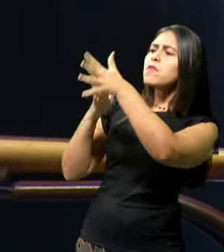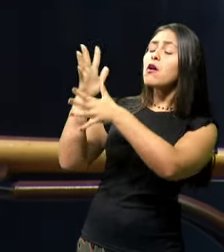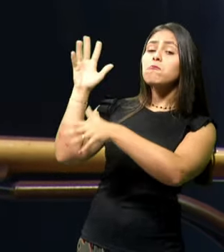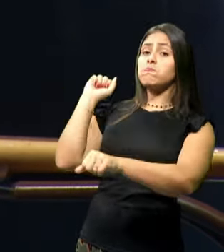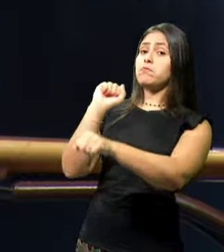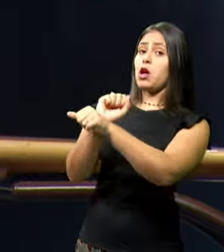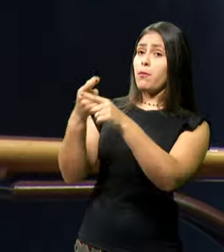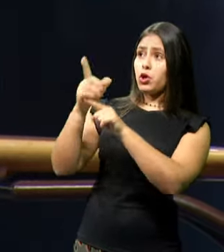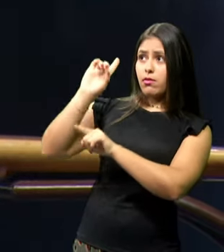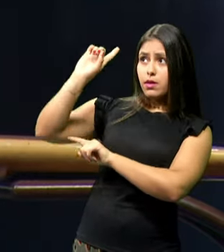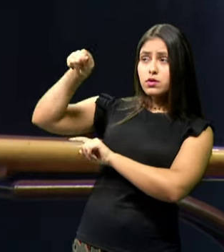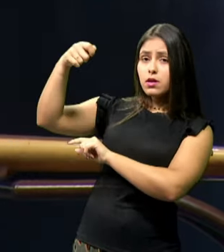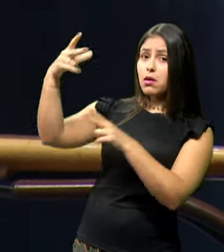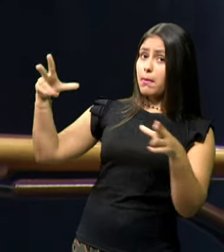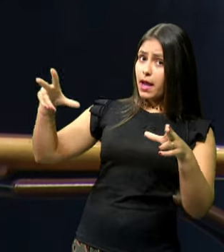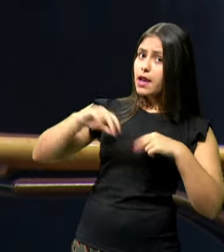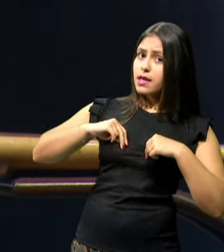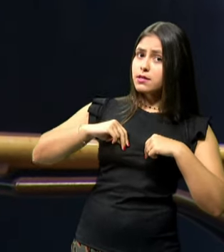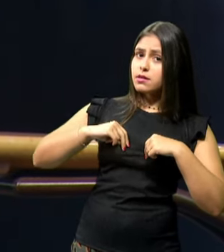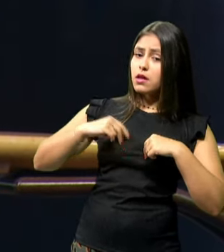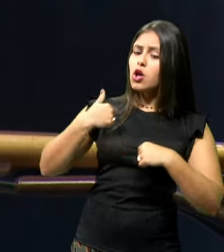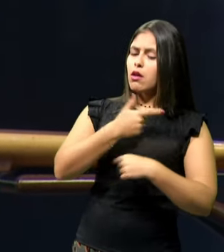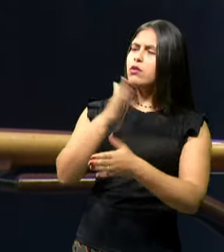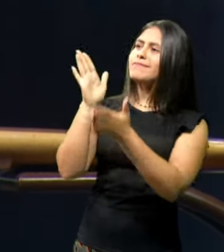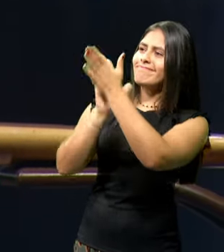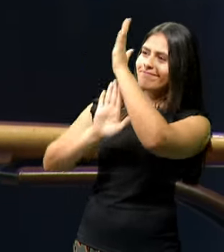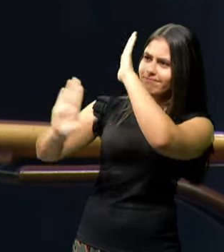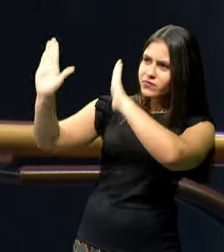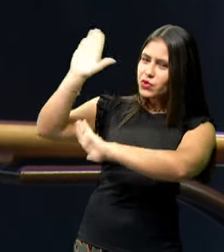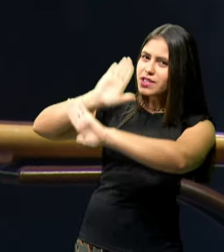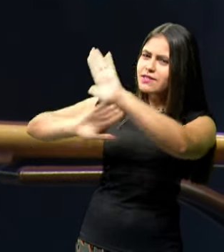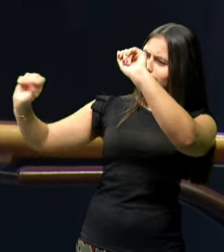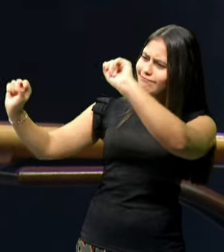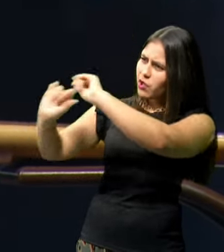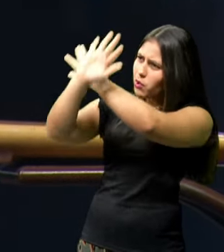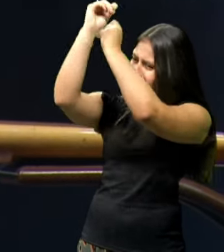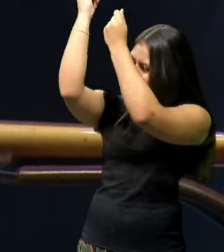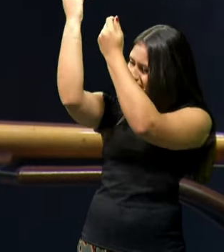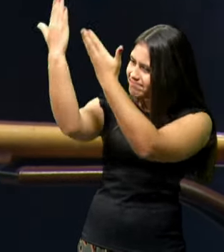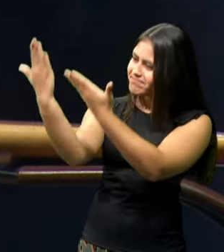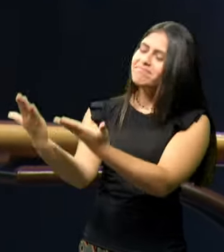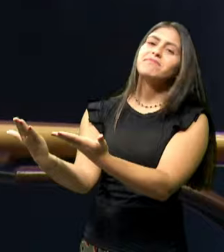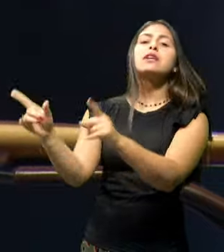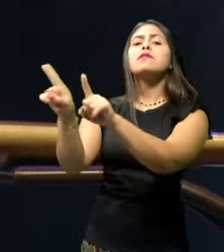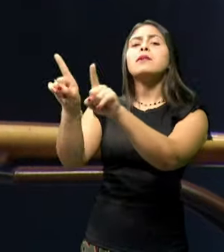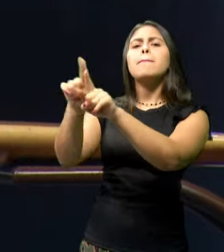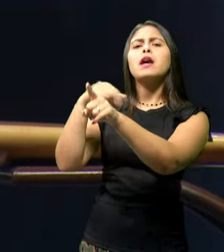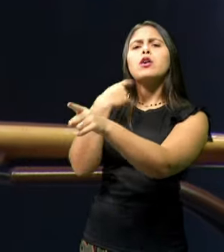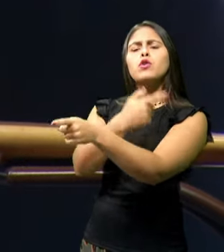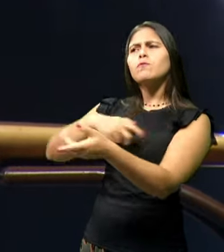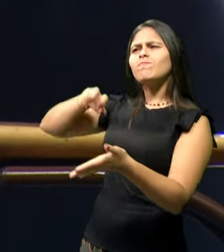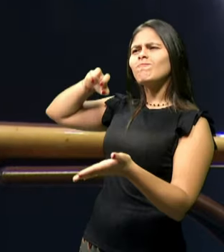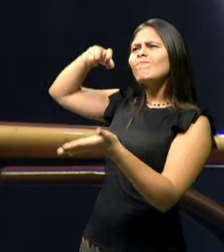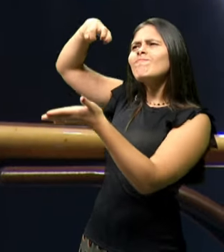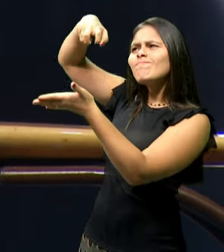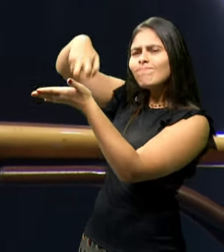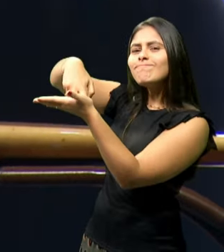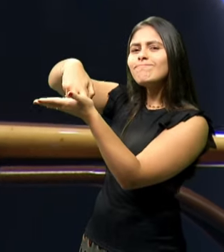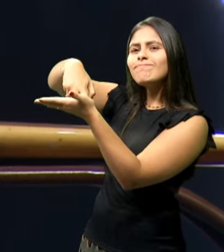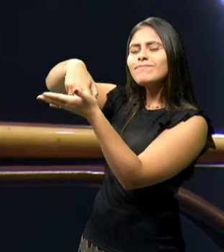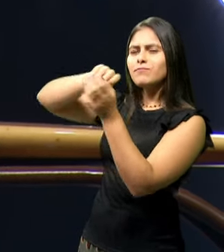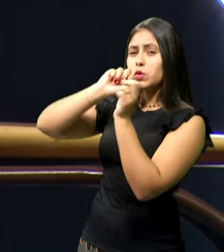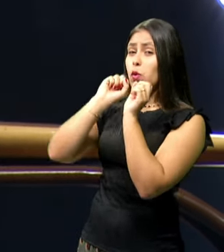Que Ele é digno, amém? De toda adoração, de toda glória, de toda devoção e de toda reverência.